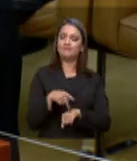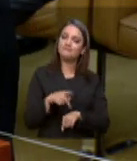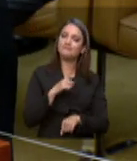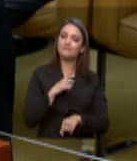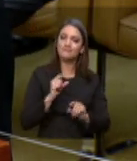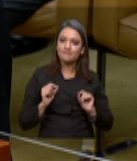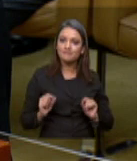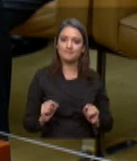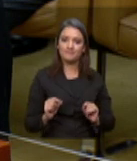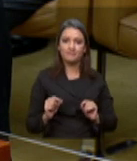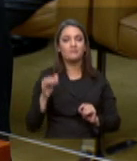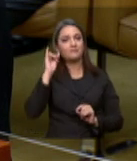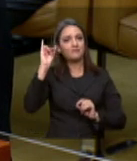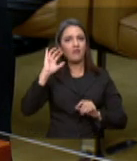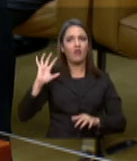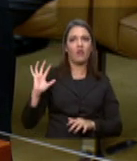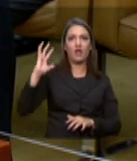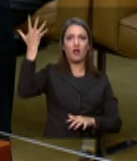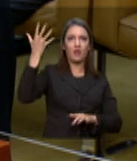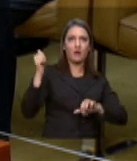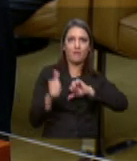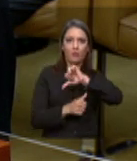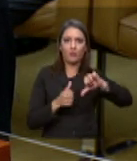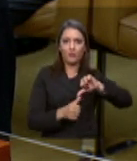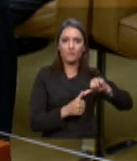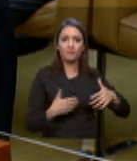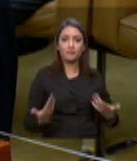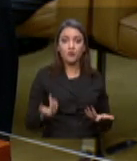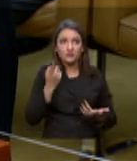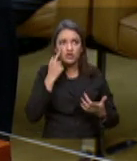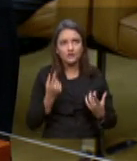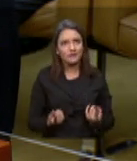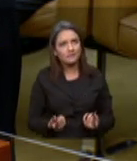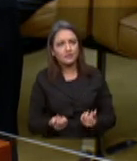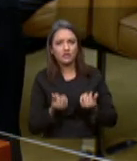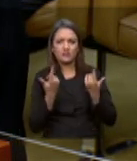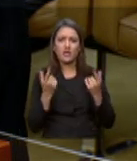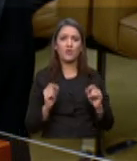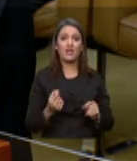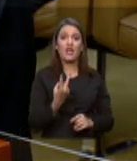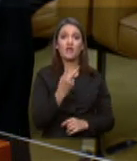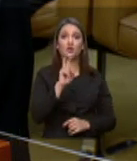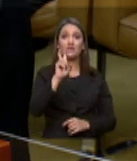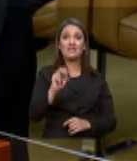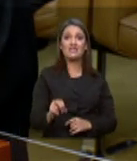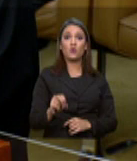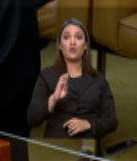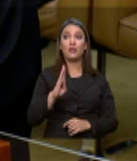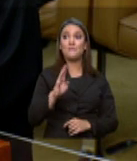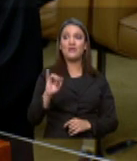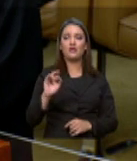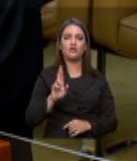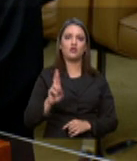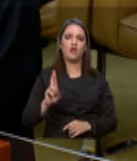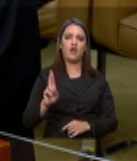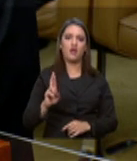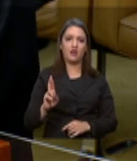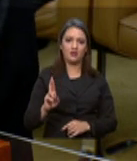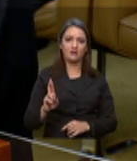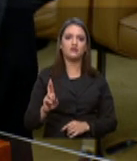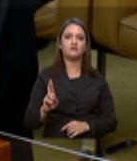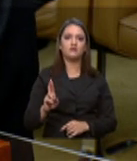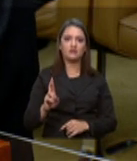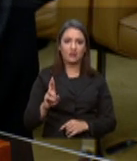de Mudanças Climáticas no período. Se colocarmos valores econômicos nisso, nós estamos falando em 250 bilhões de reais só